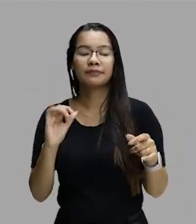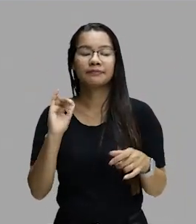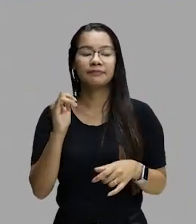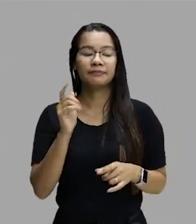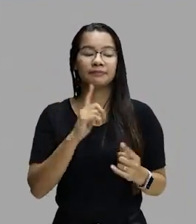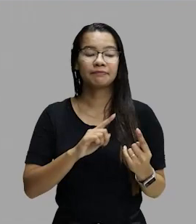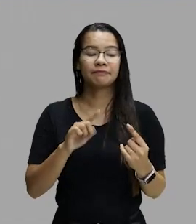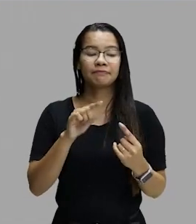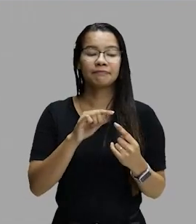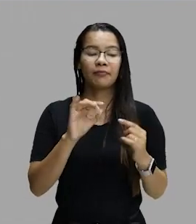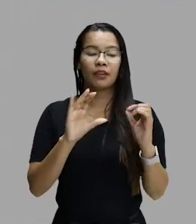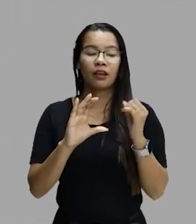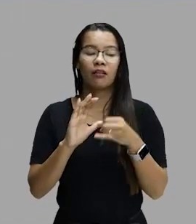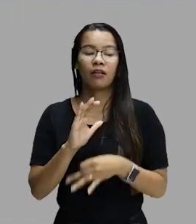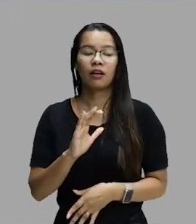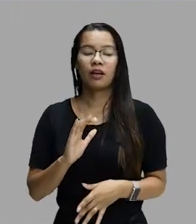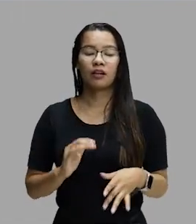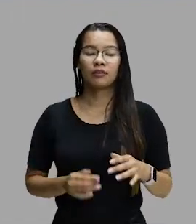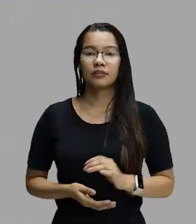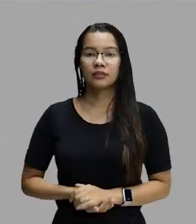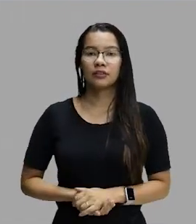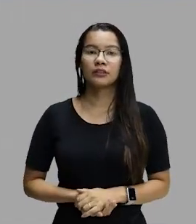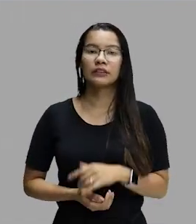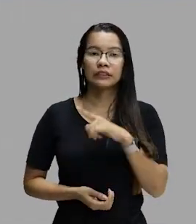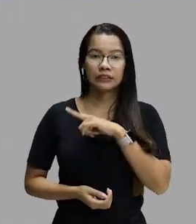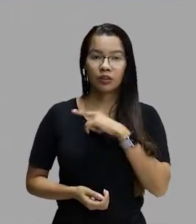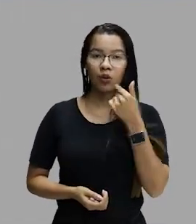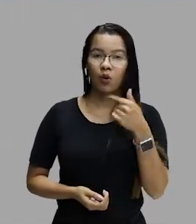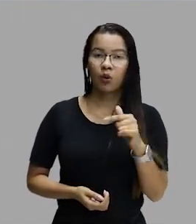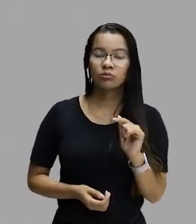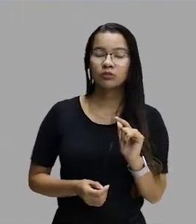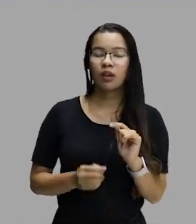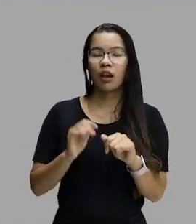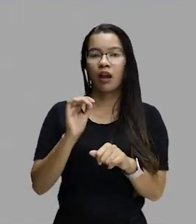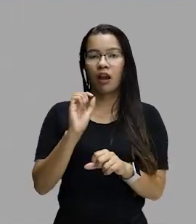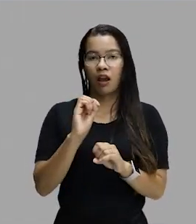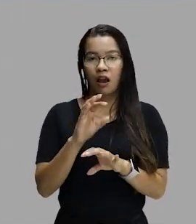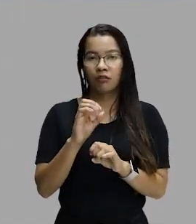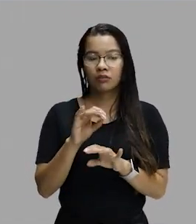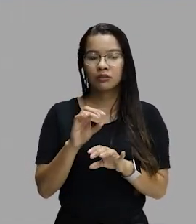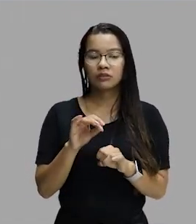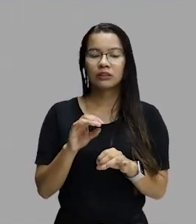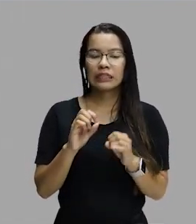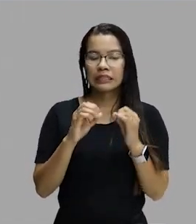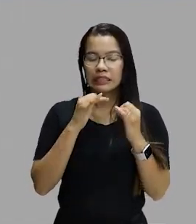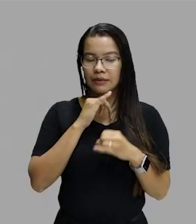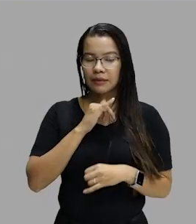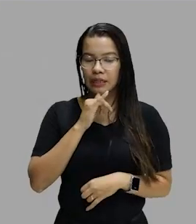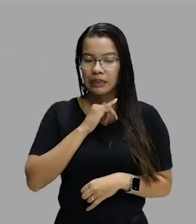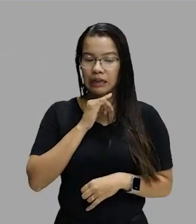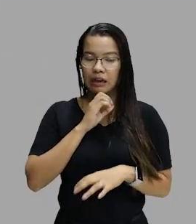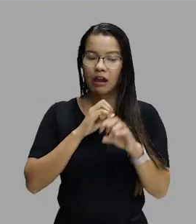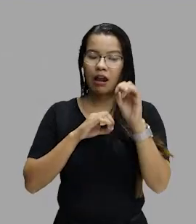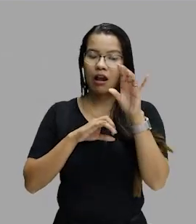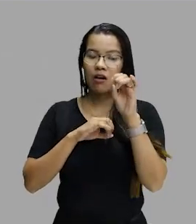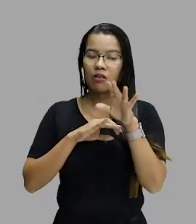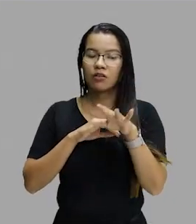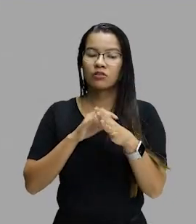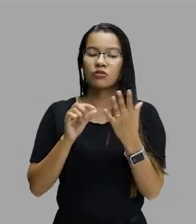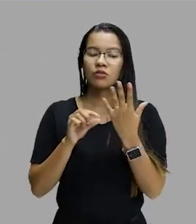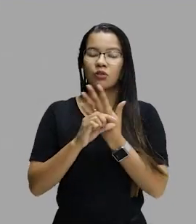aqui, exemplificando obras de José de Alencar. Você pode acessá-las e assistir. E aqui você